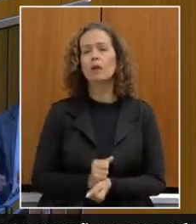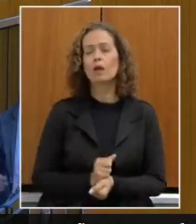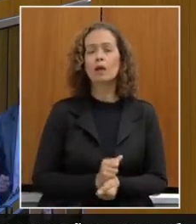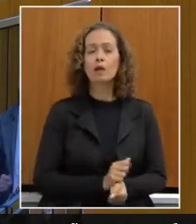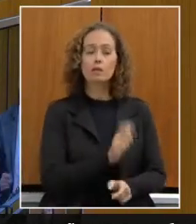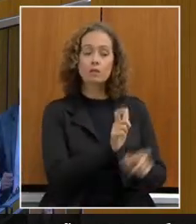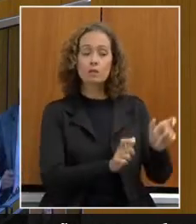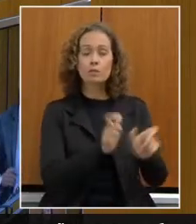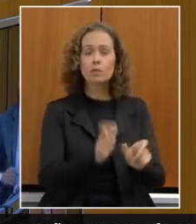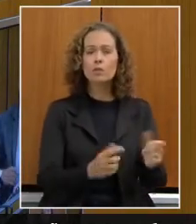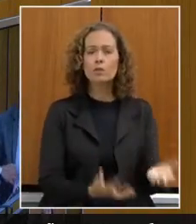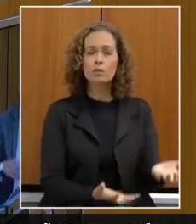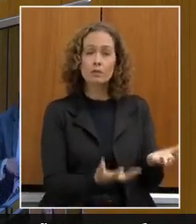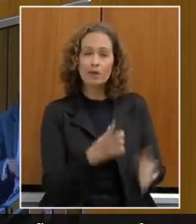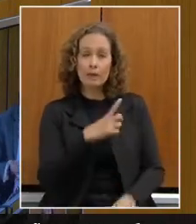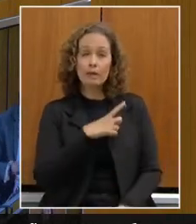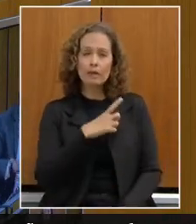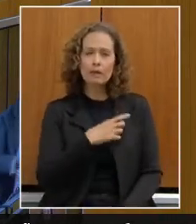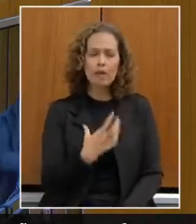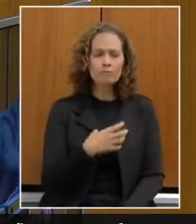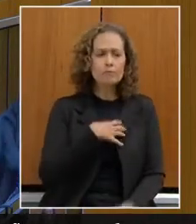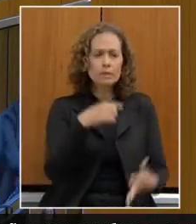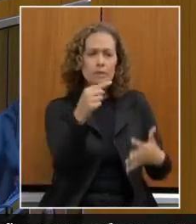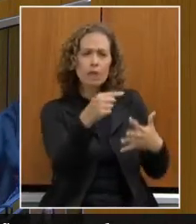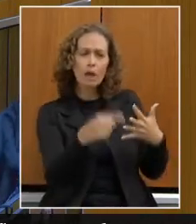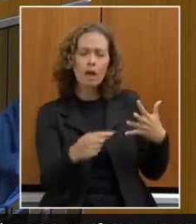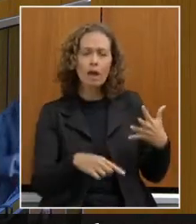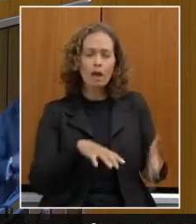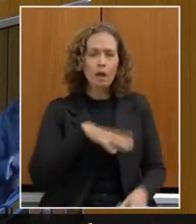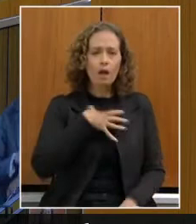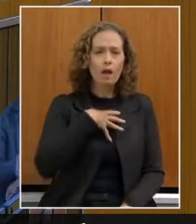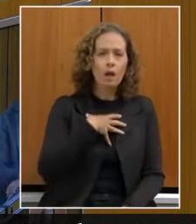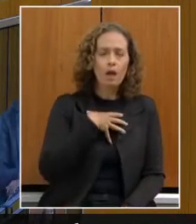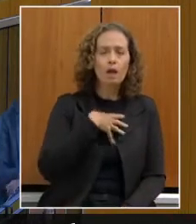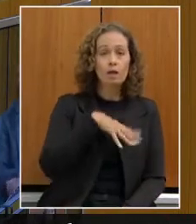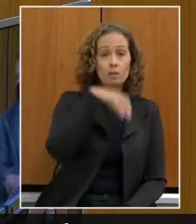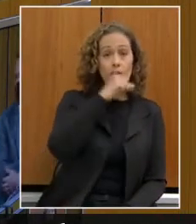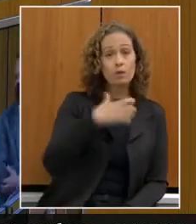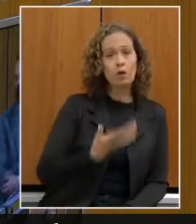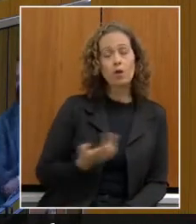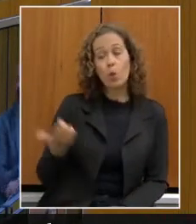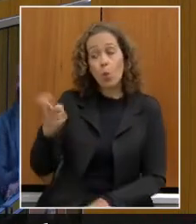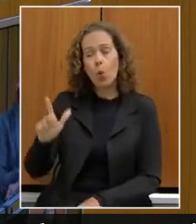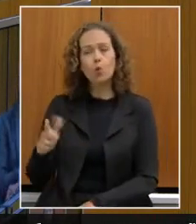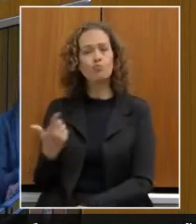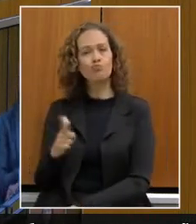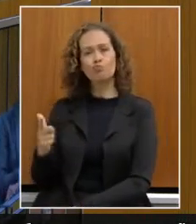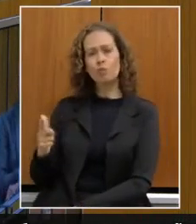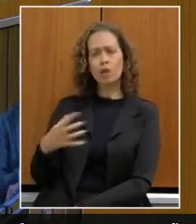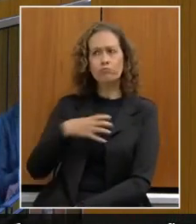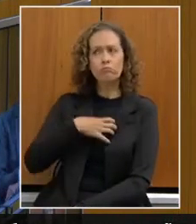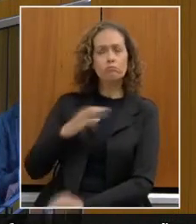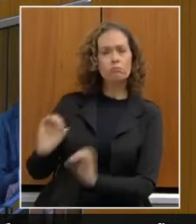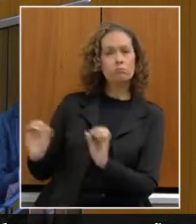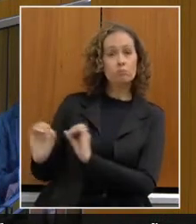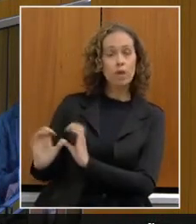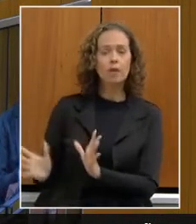respiratório e do não sintomático mas há uma grande preocupação com a saúde mental